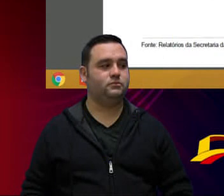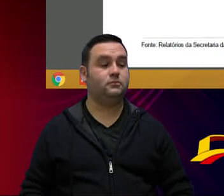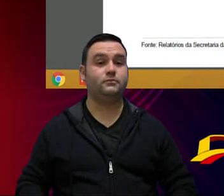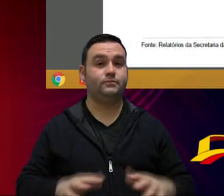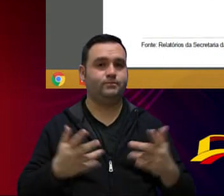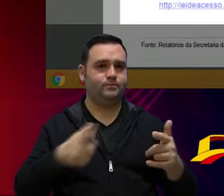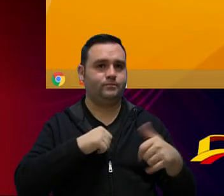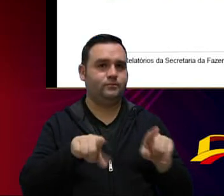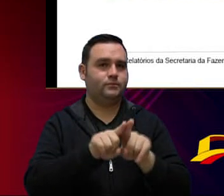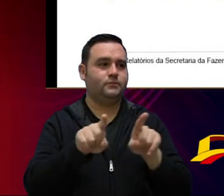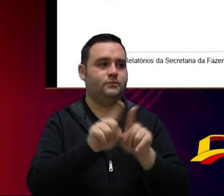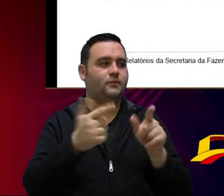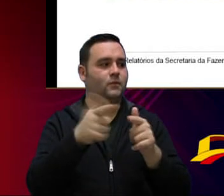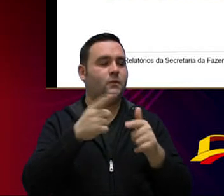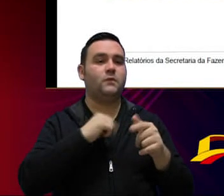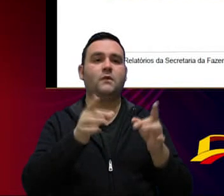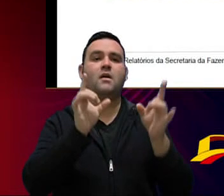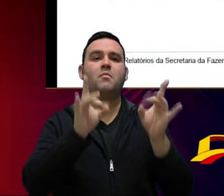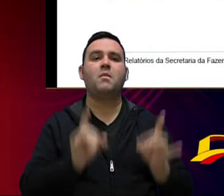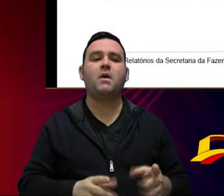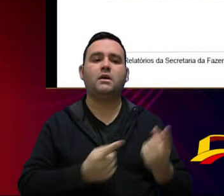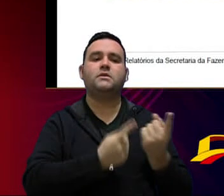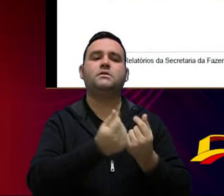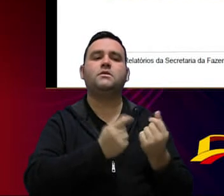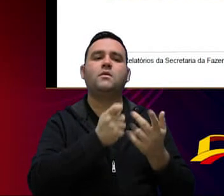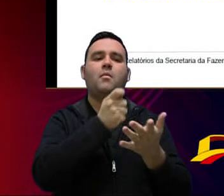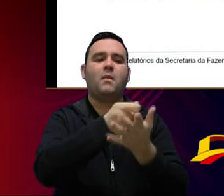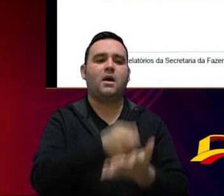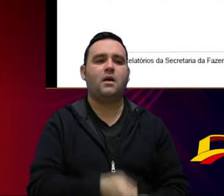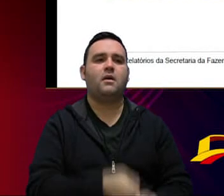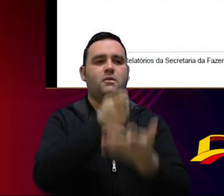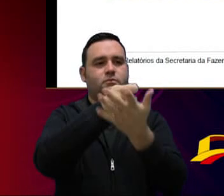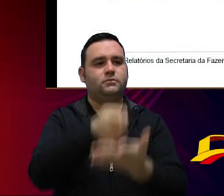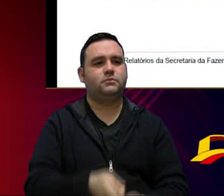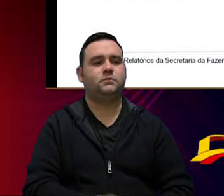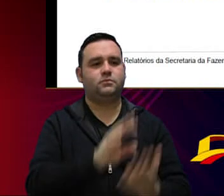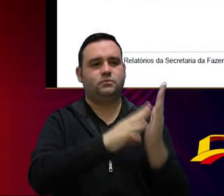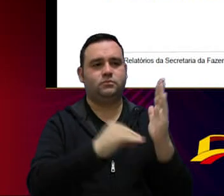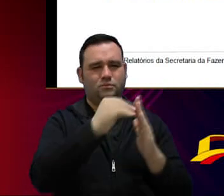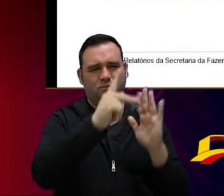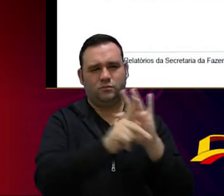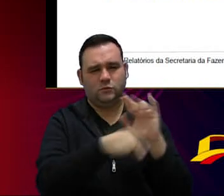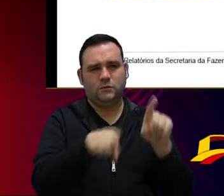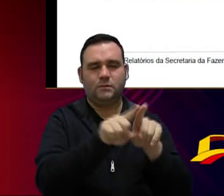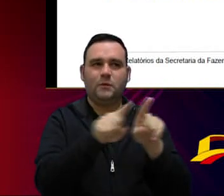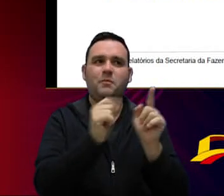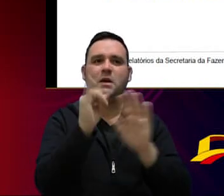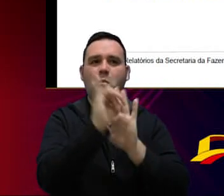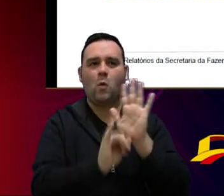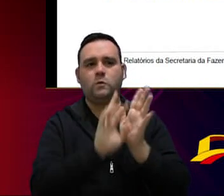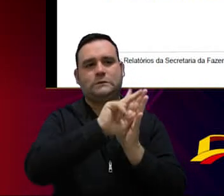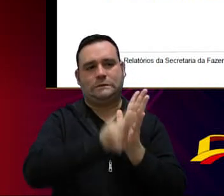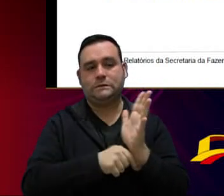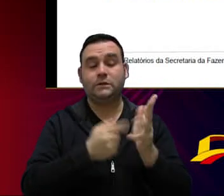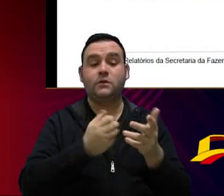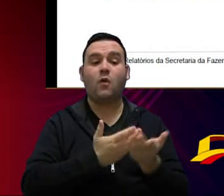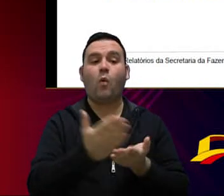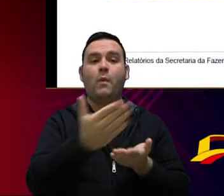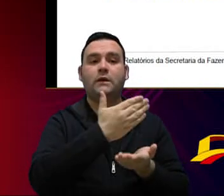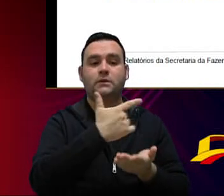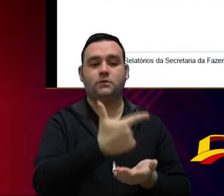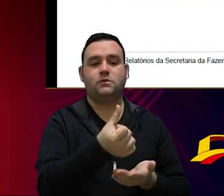e aí esse slide mostra execução orçamentária da folha de pagamento mais os encargos orçamento